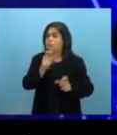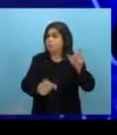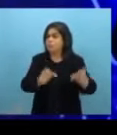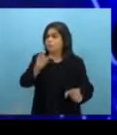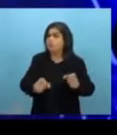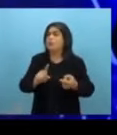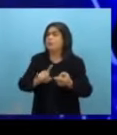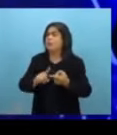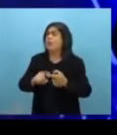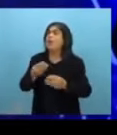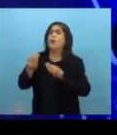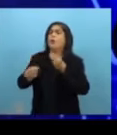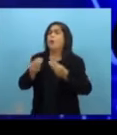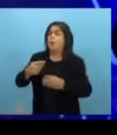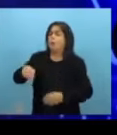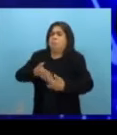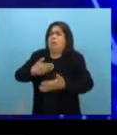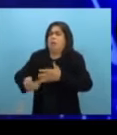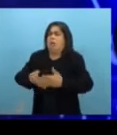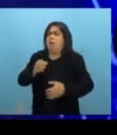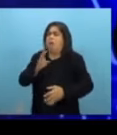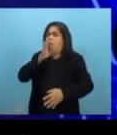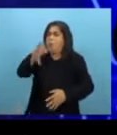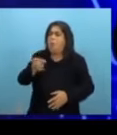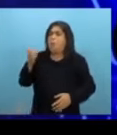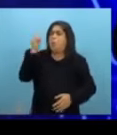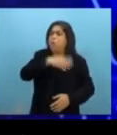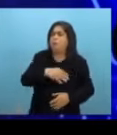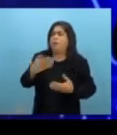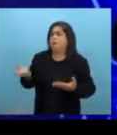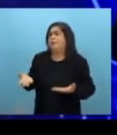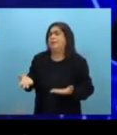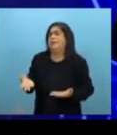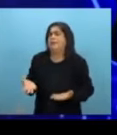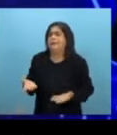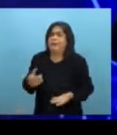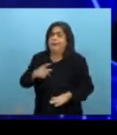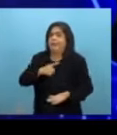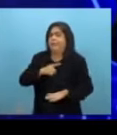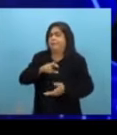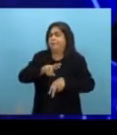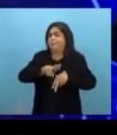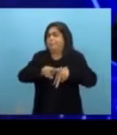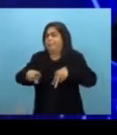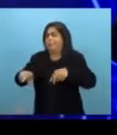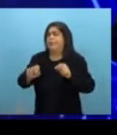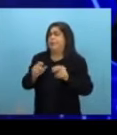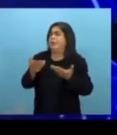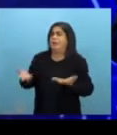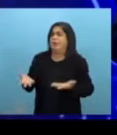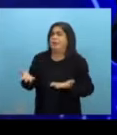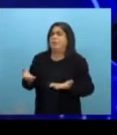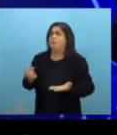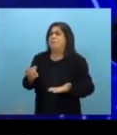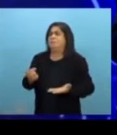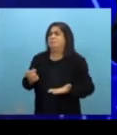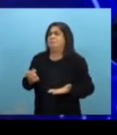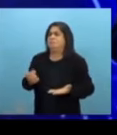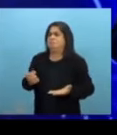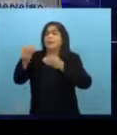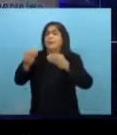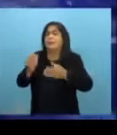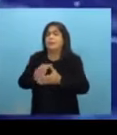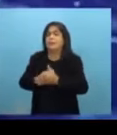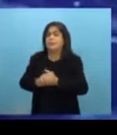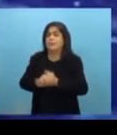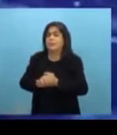presidente. Como a gente tem um despresidente que comete violência de gênero contra parlamentares, que comete violência de gênero contra